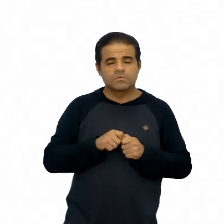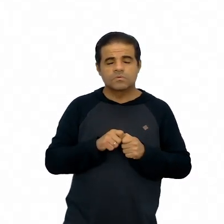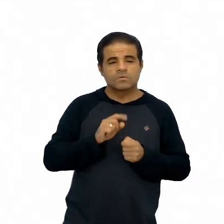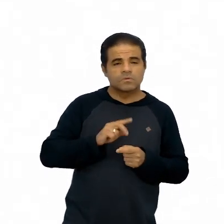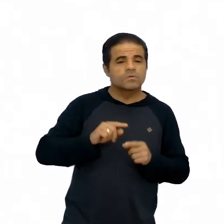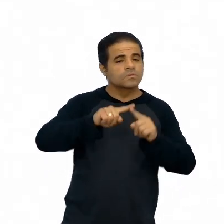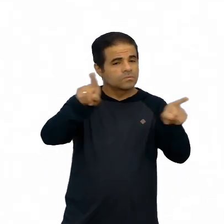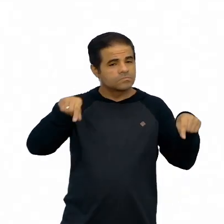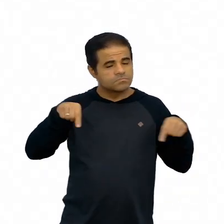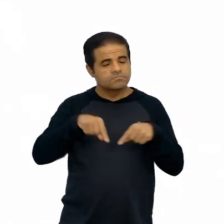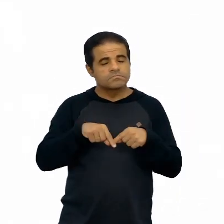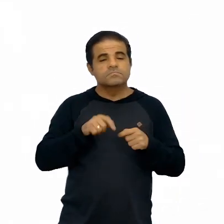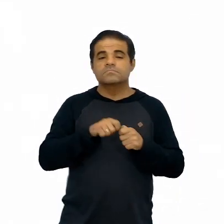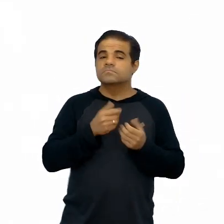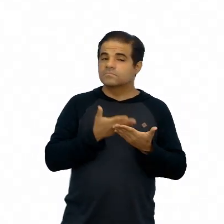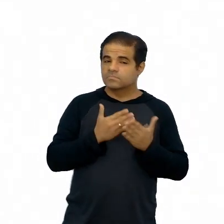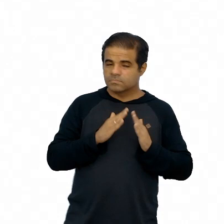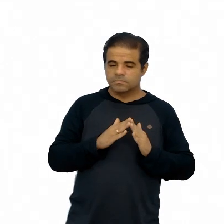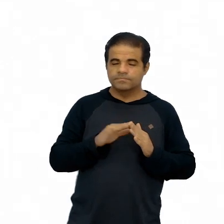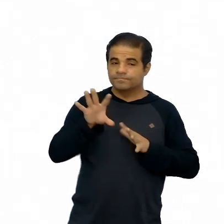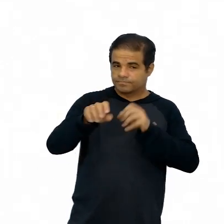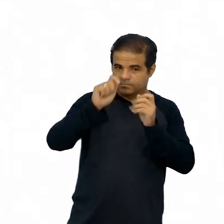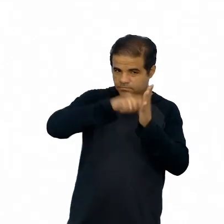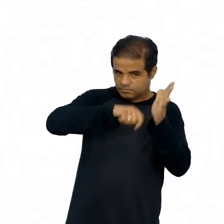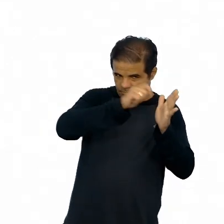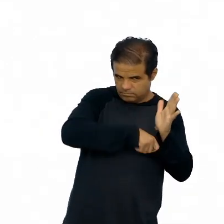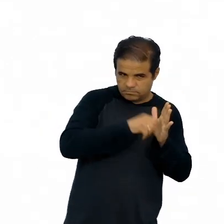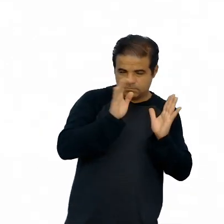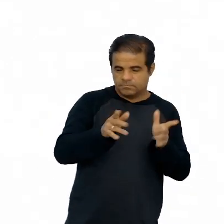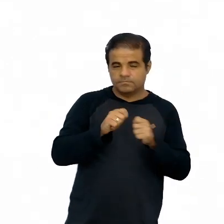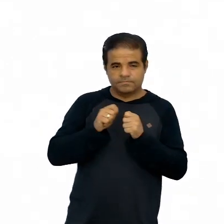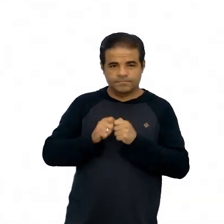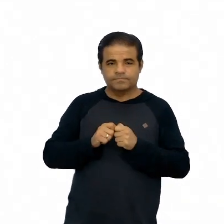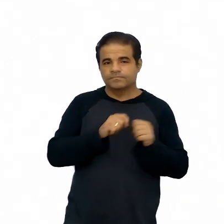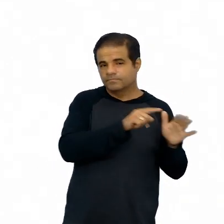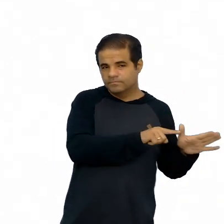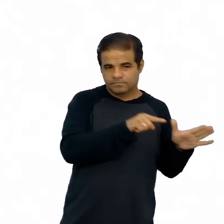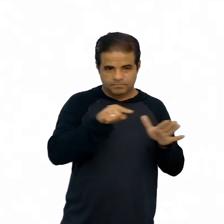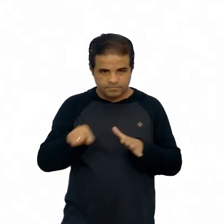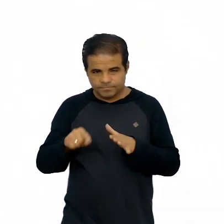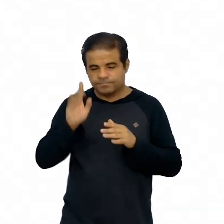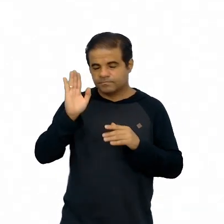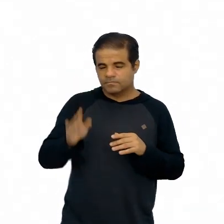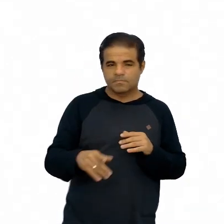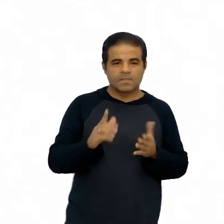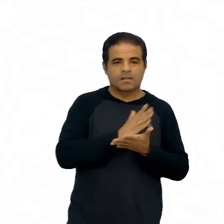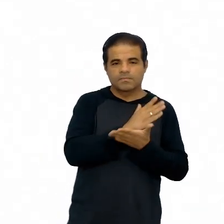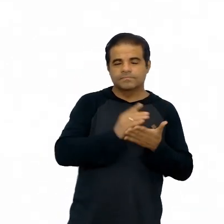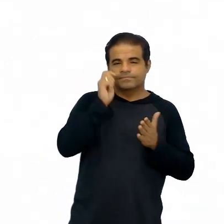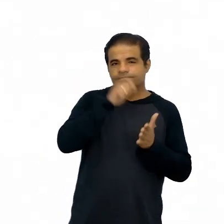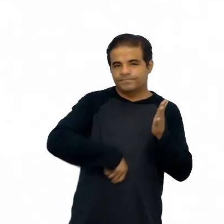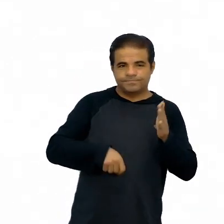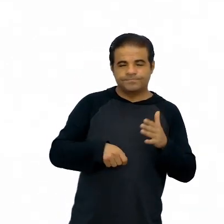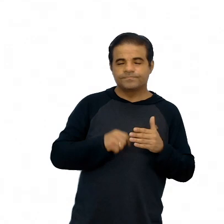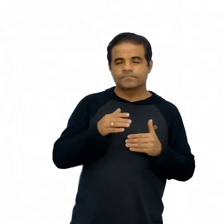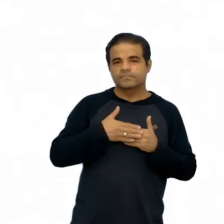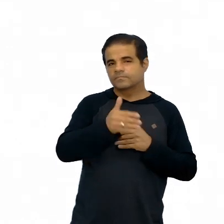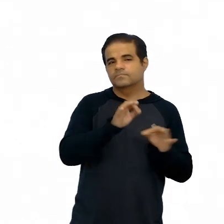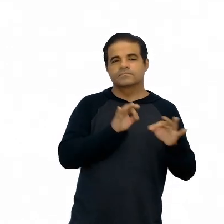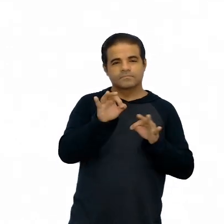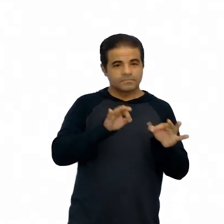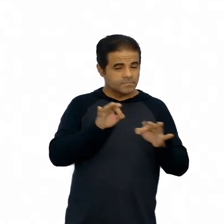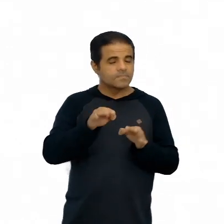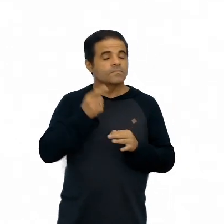desdobramento? Pega aqueles registros que vocês já realizaram na semana A. Então, vocês fizeram alguns registros ao